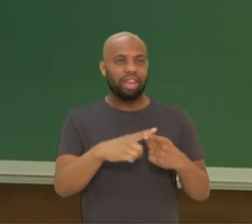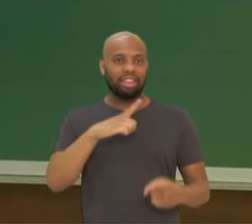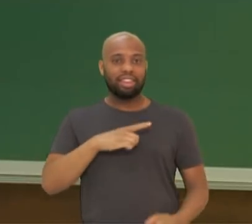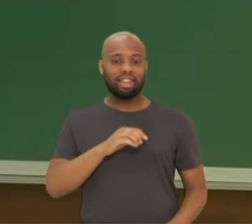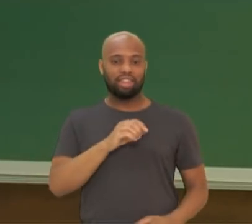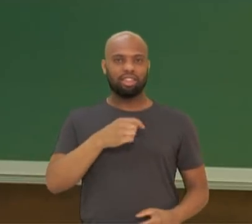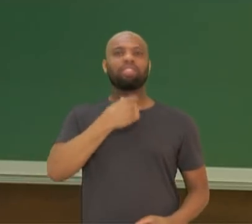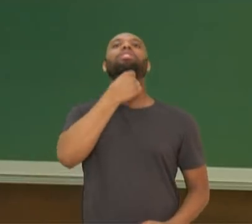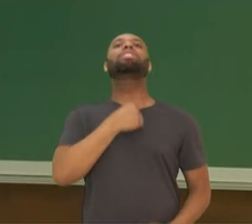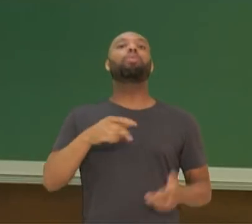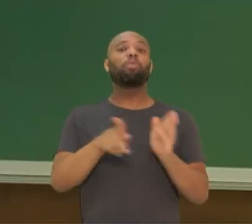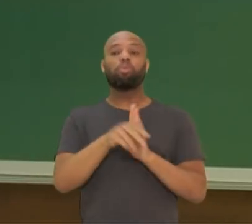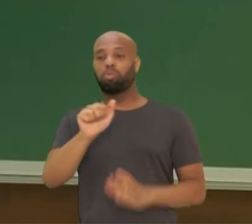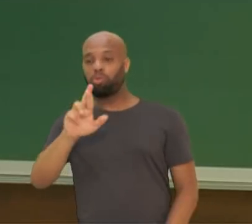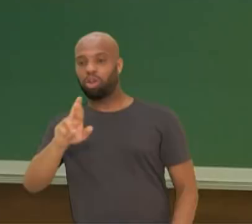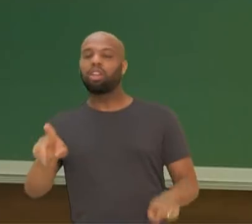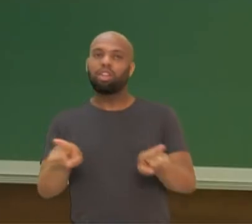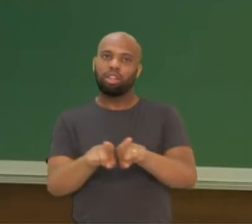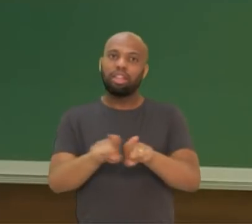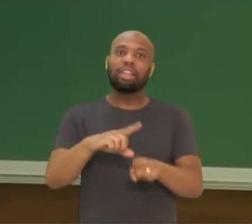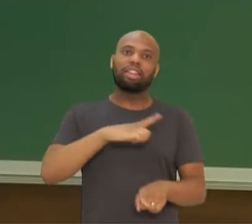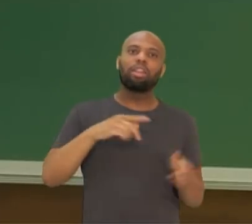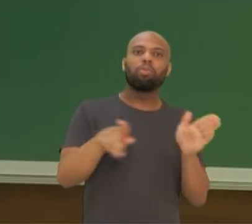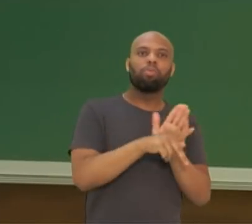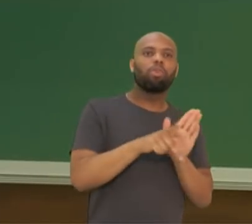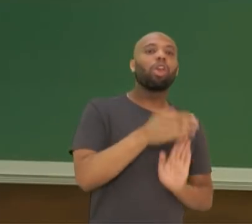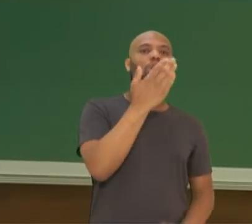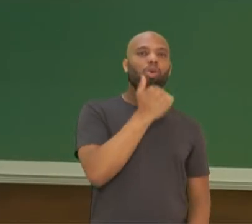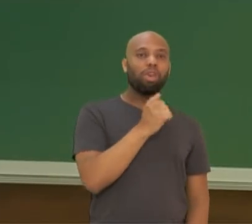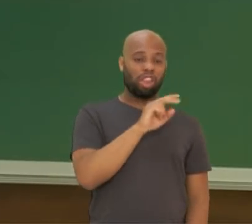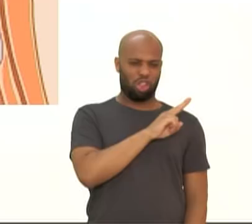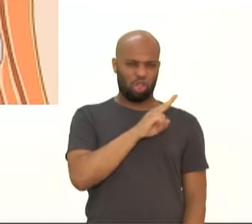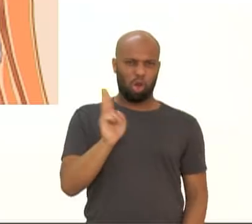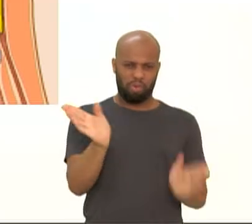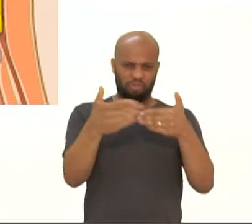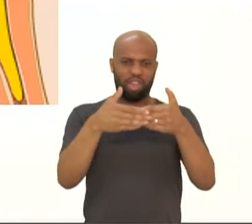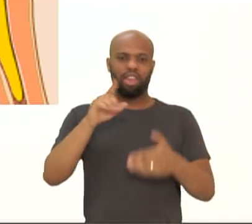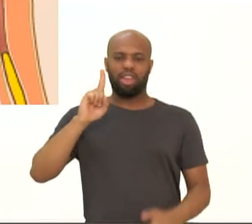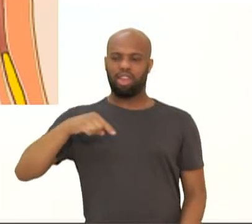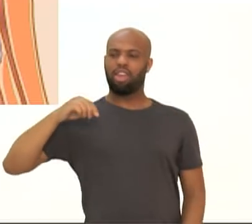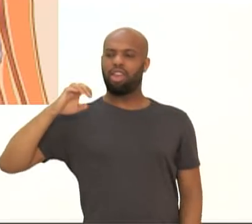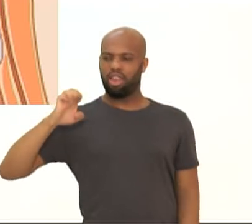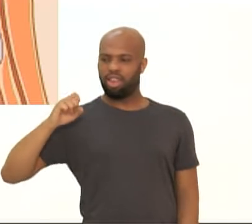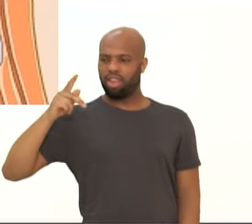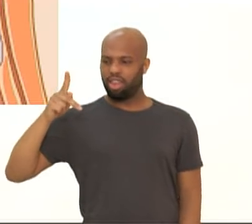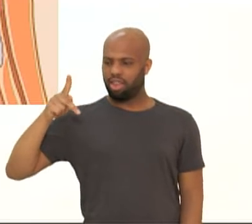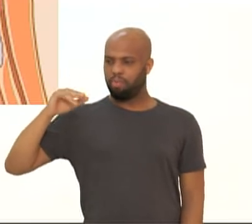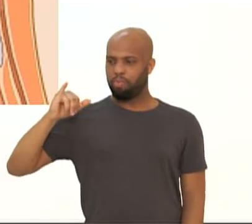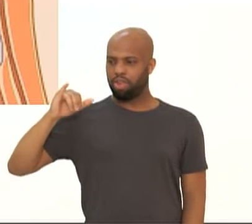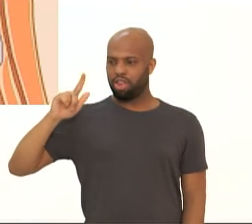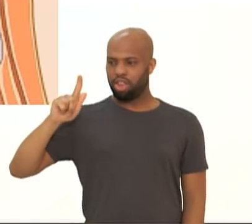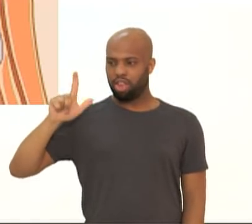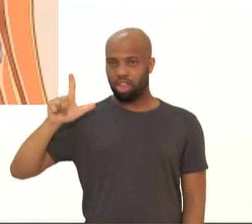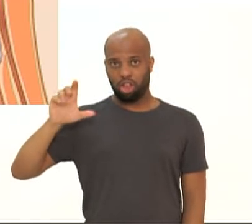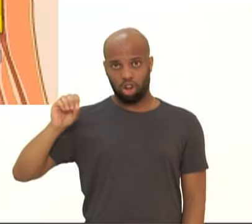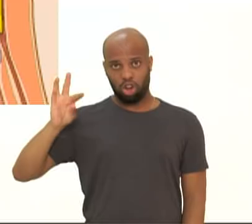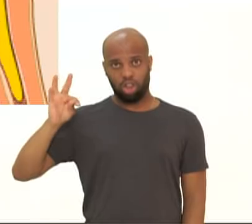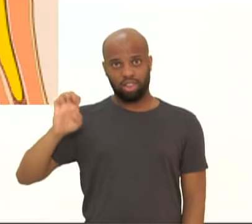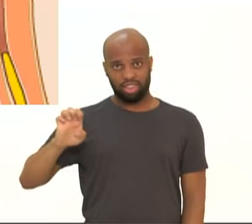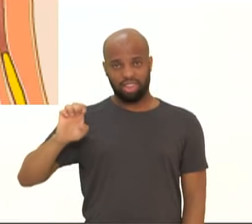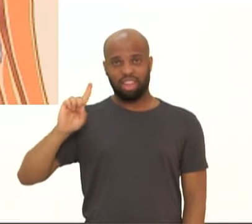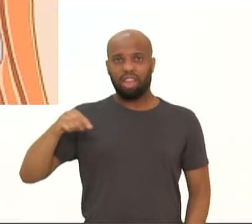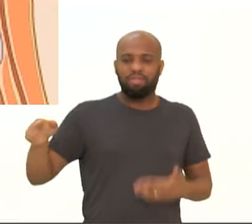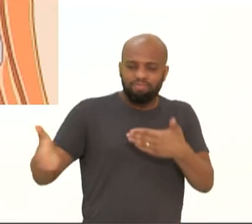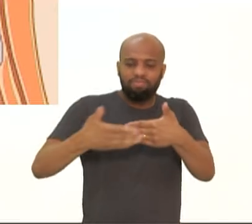ar, ela se chama epiglote, certo? Então, é como se fosse uma tampinha mesmo de